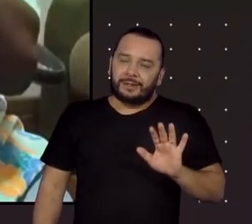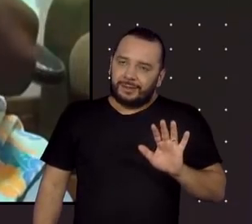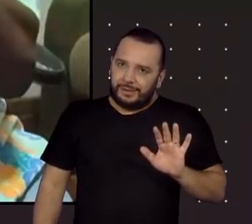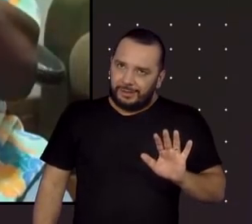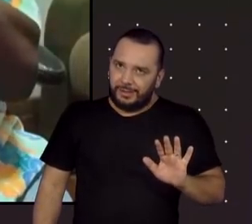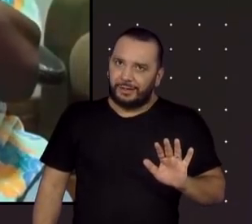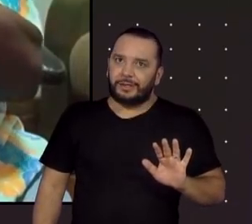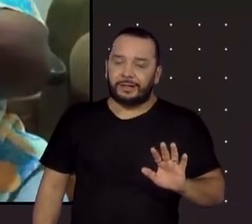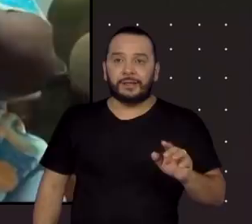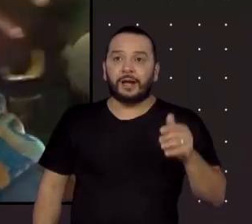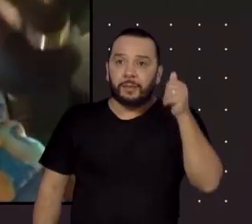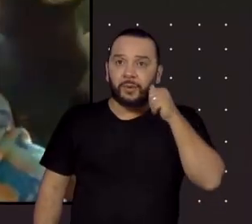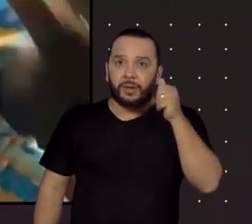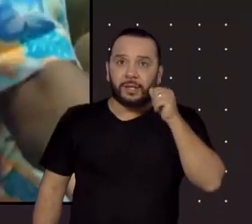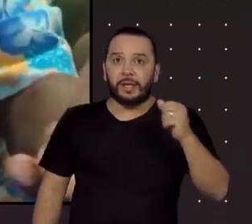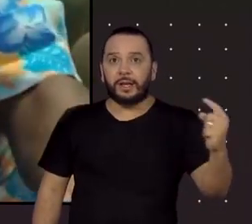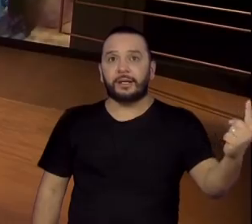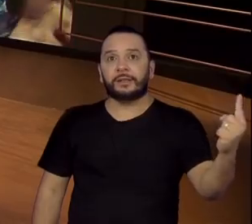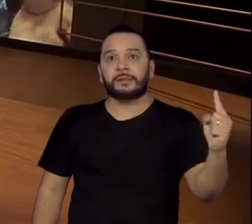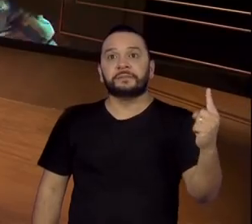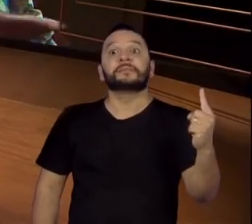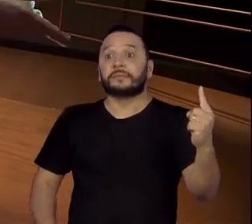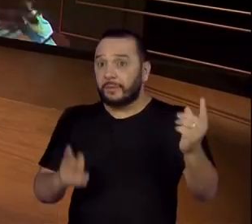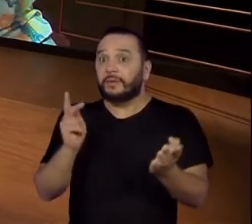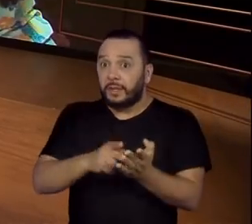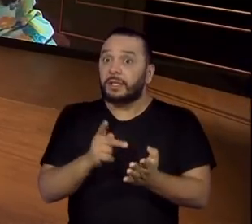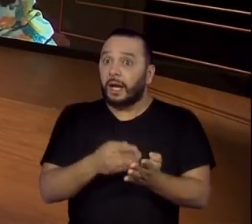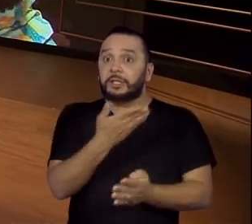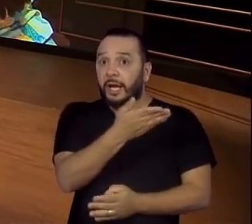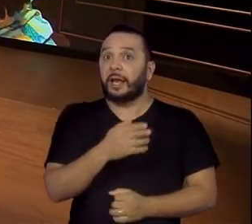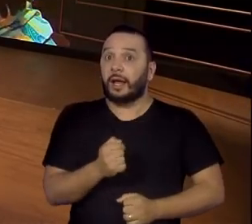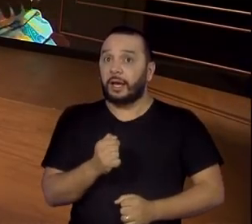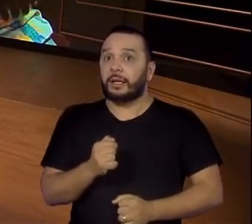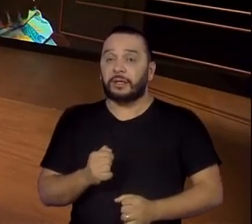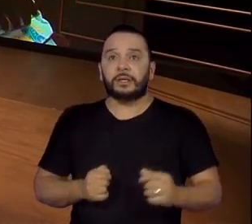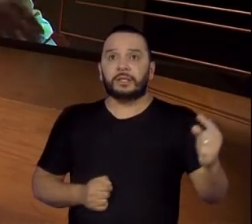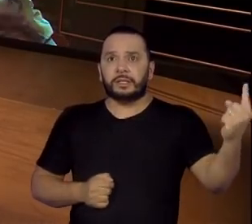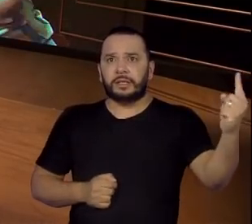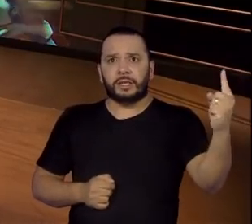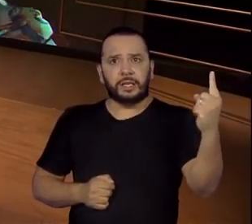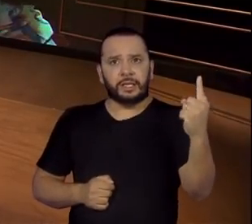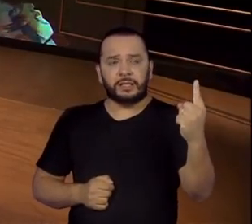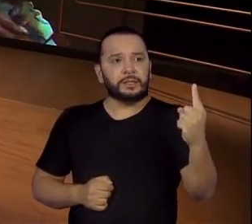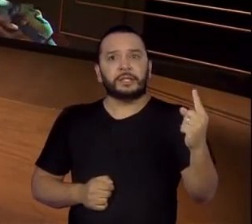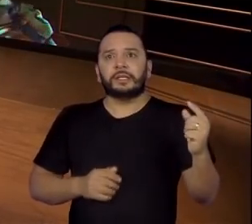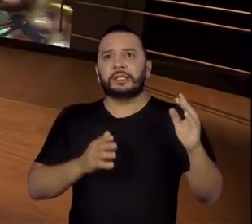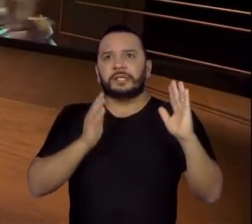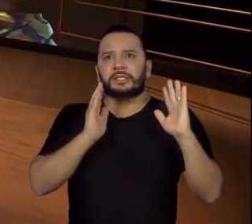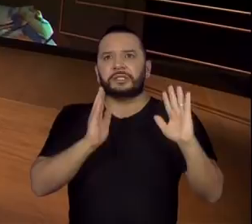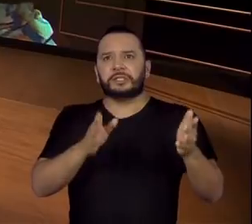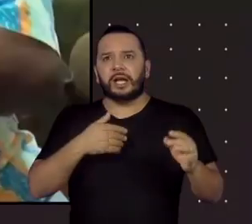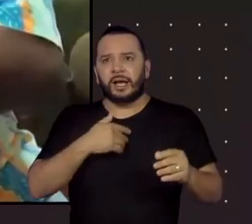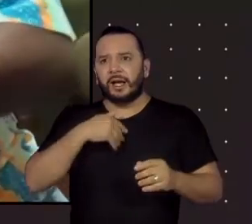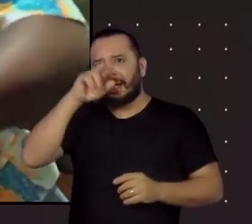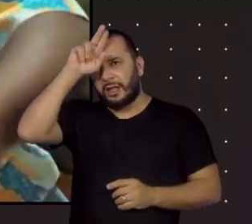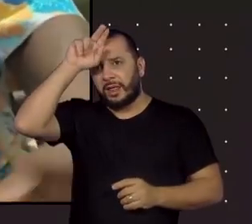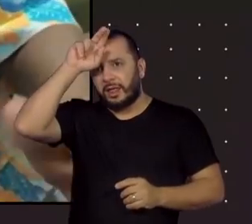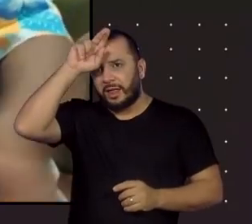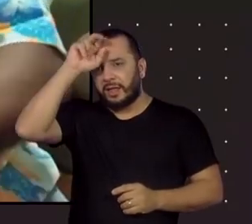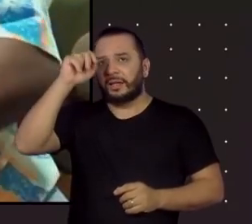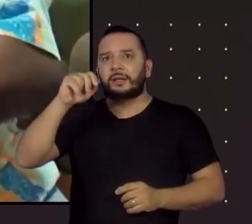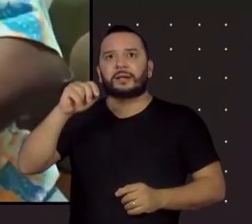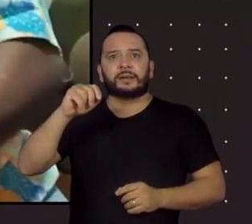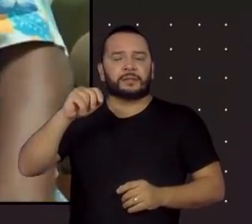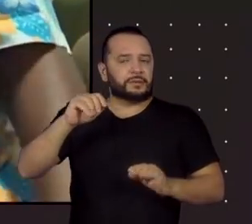E veio essa mulher, era ela mesmo, toda ruim, né? Toda quebrada, toda ruim na praia, qualquer